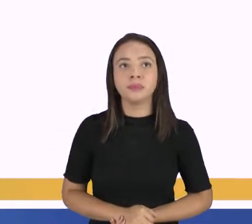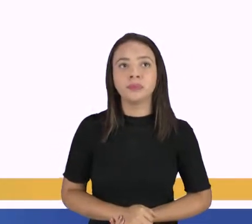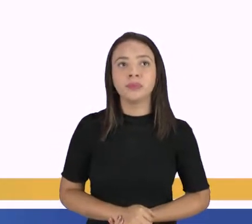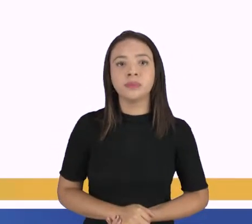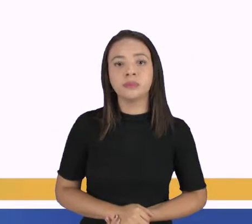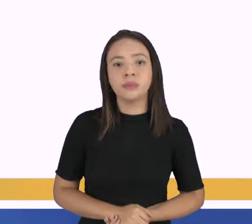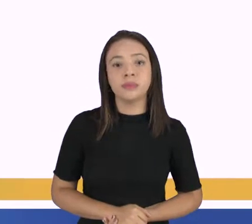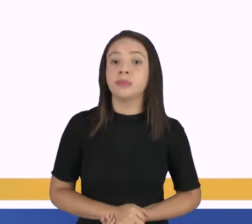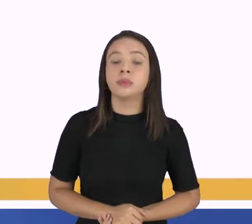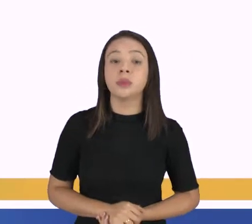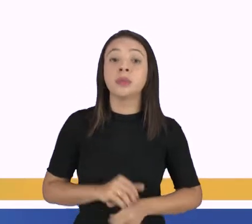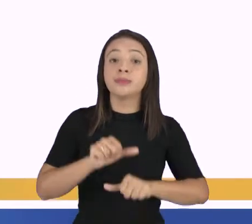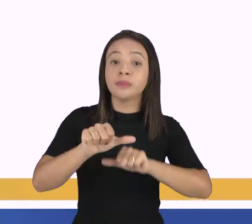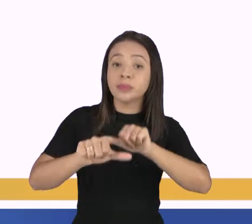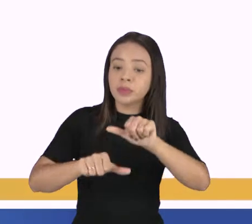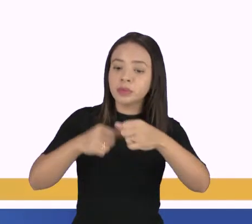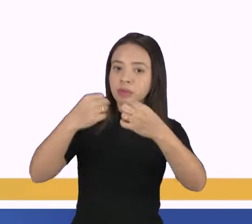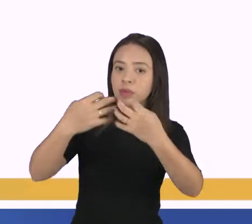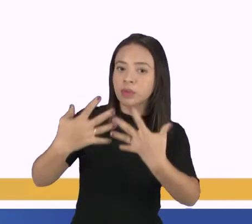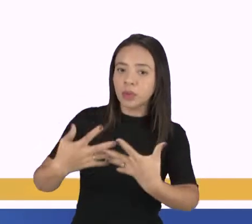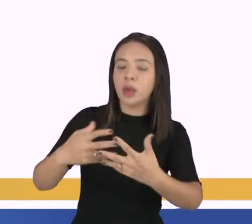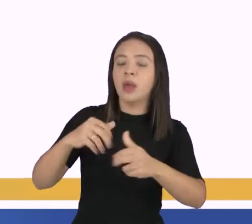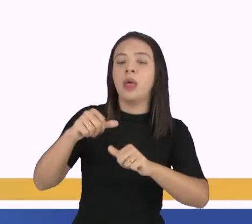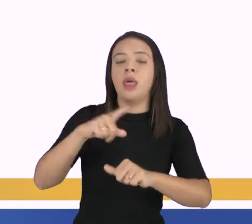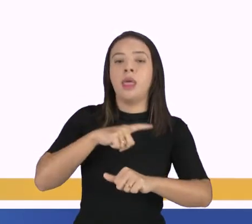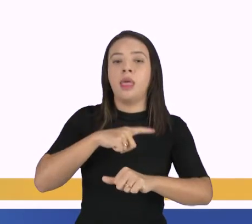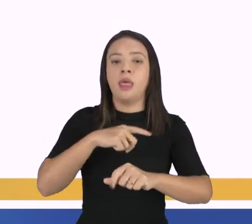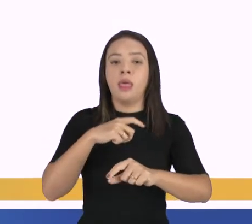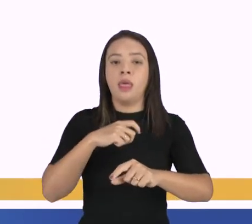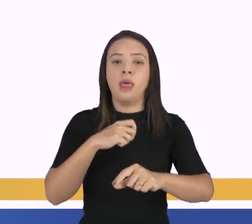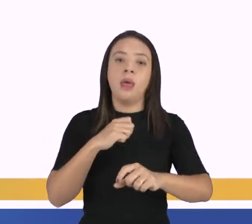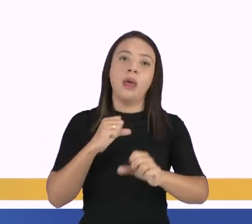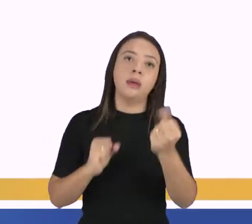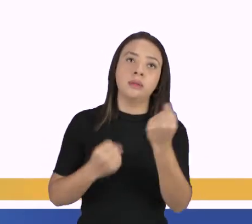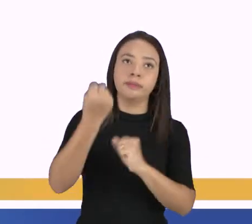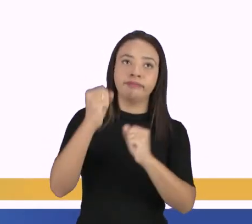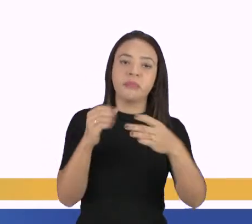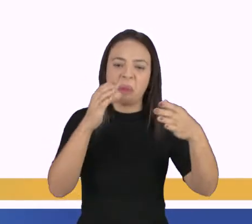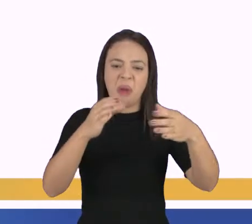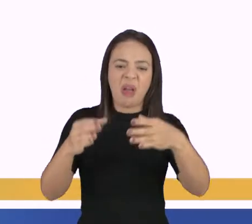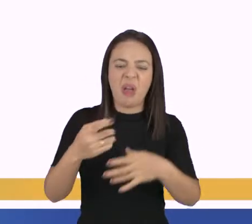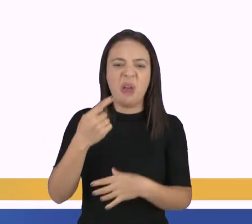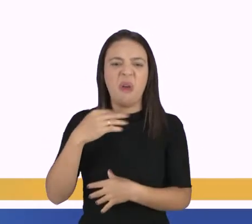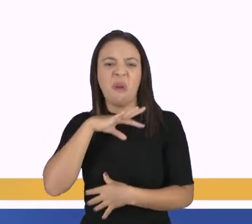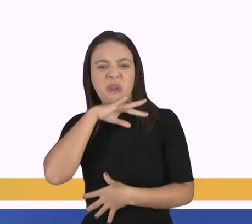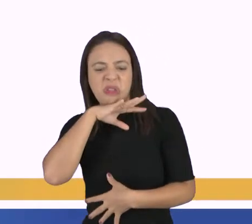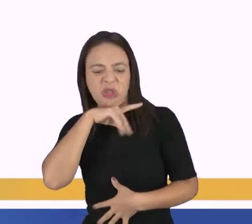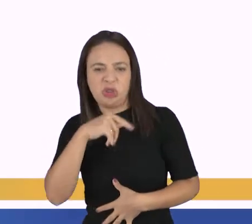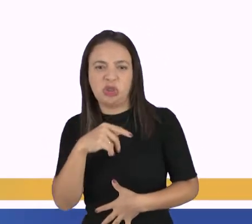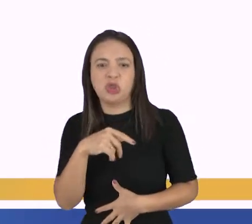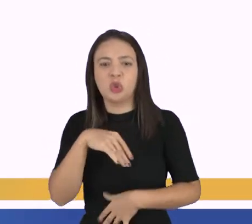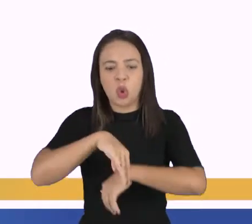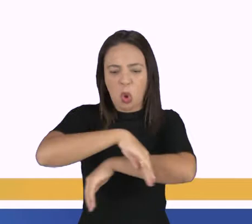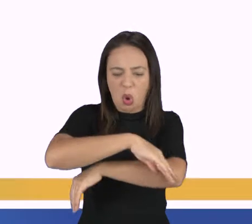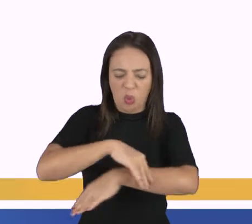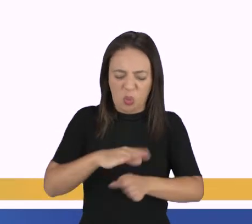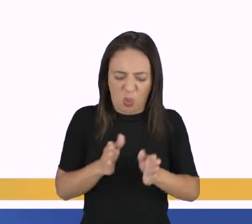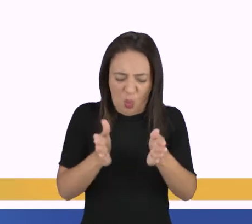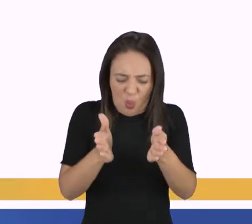vamos falar um pouquinho sobre as mudanças causadas pela industrialização. Bairros malditos, de ruas estreitas e